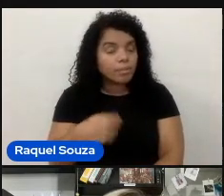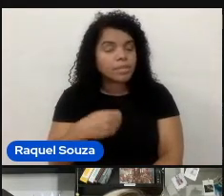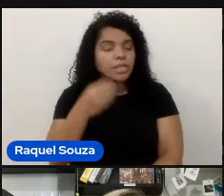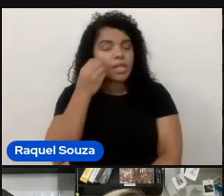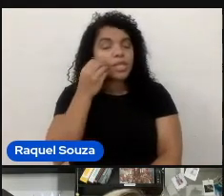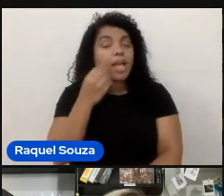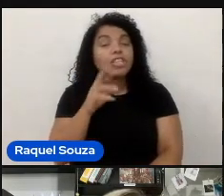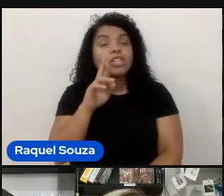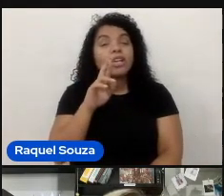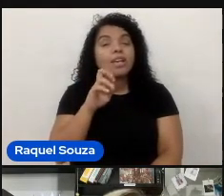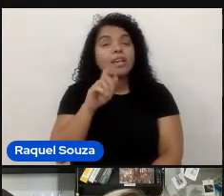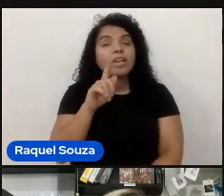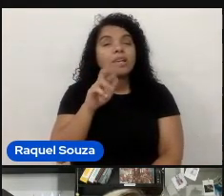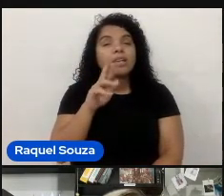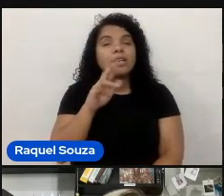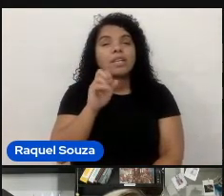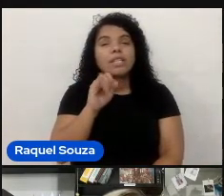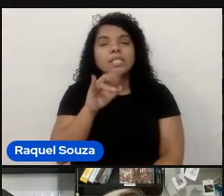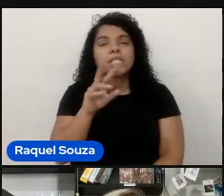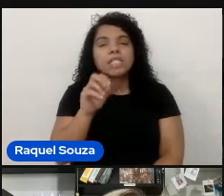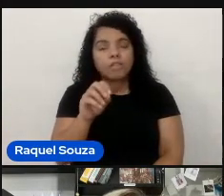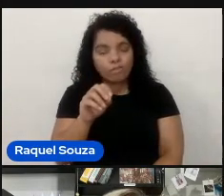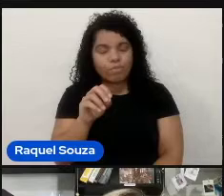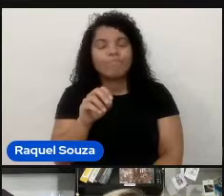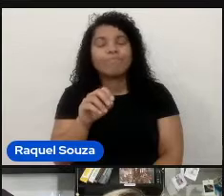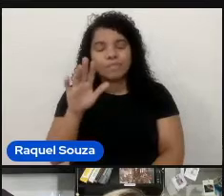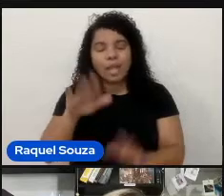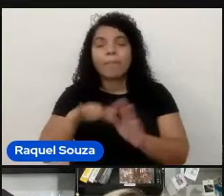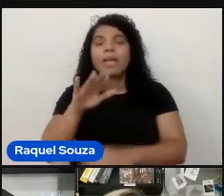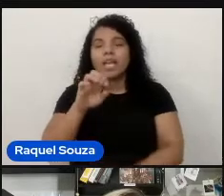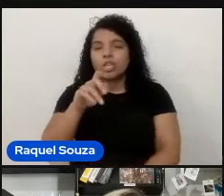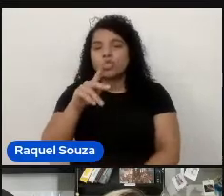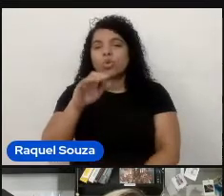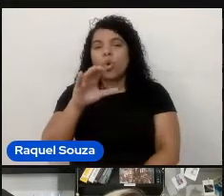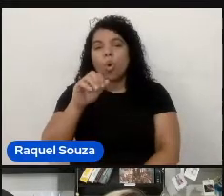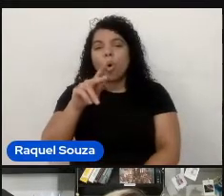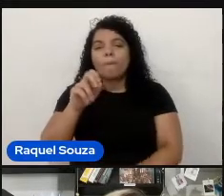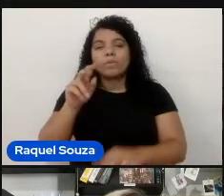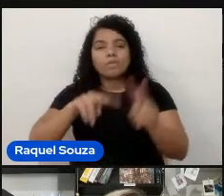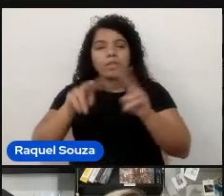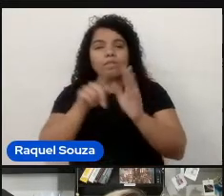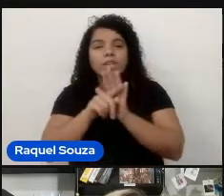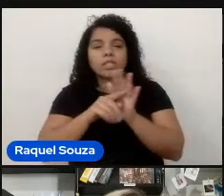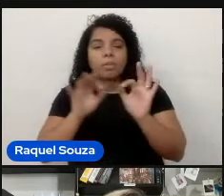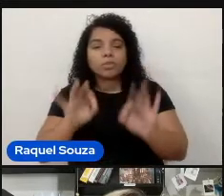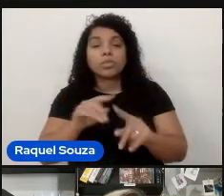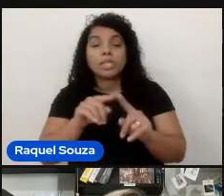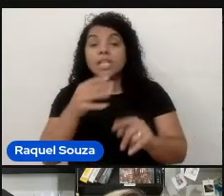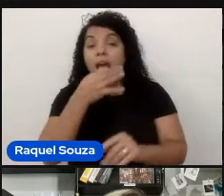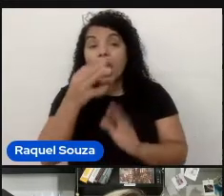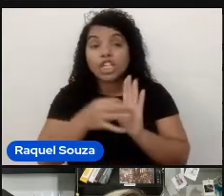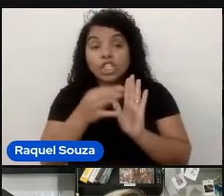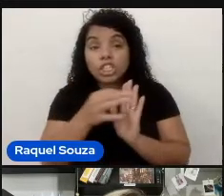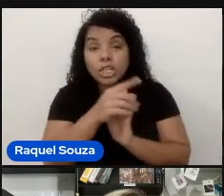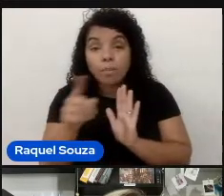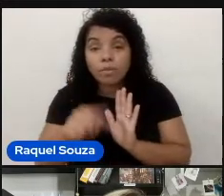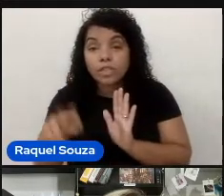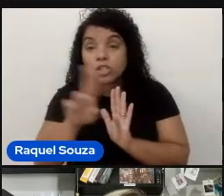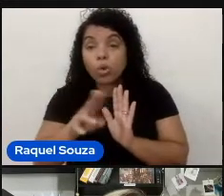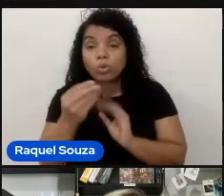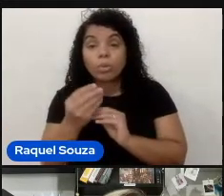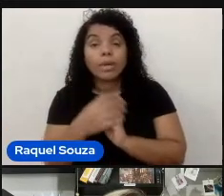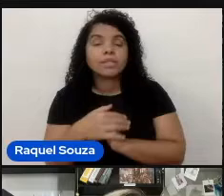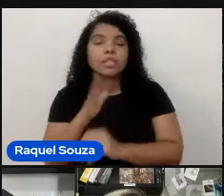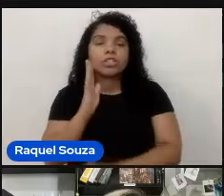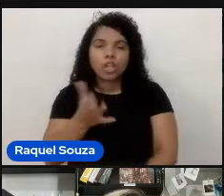ali, dependendo do escopo, você faz uma avaliação um pouco mais concisa. Uma dica para vocês que eu uso bastante, que eu já